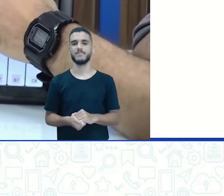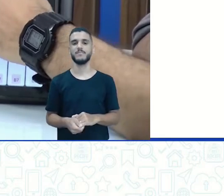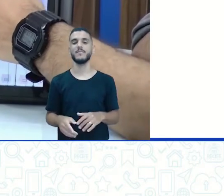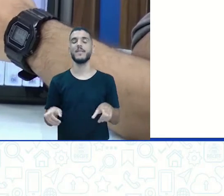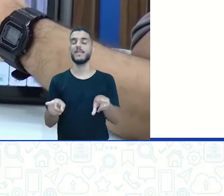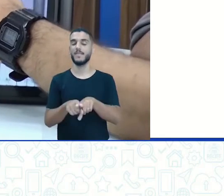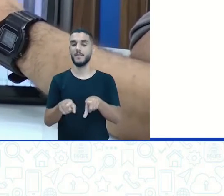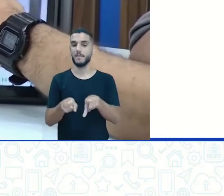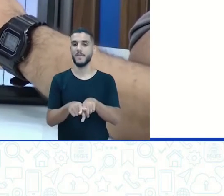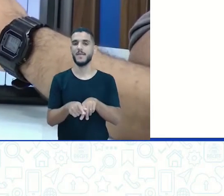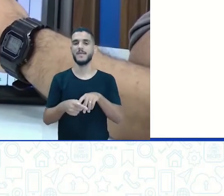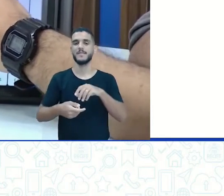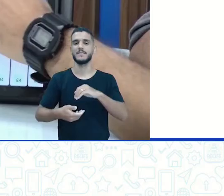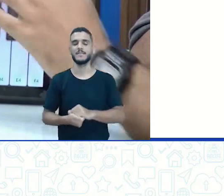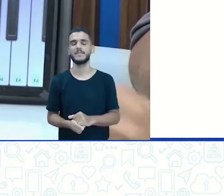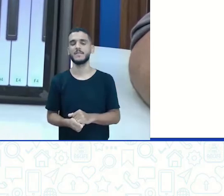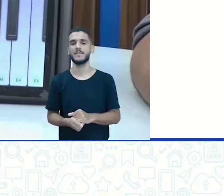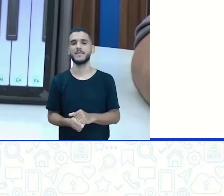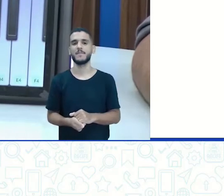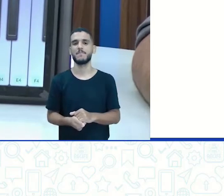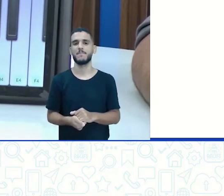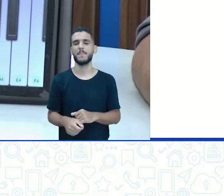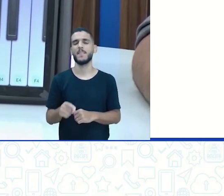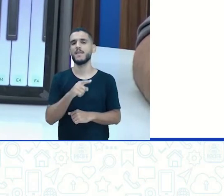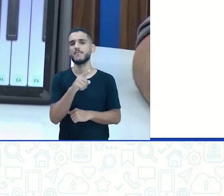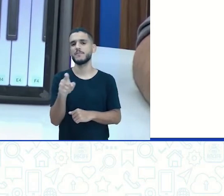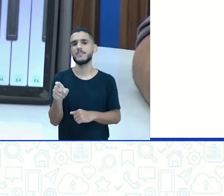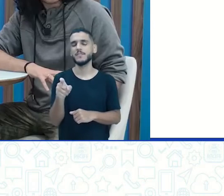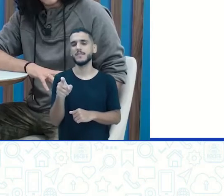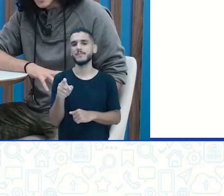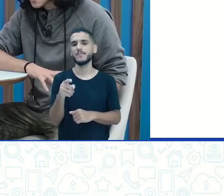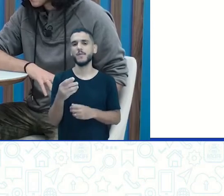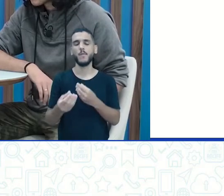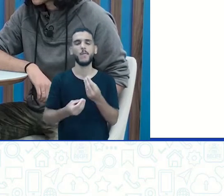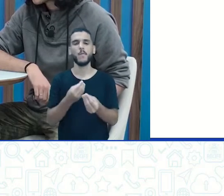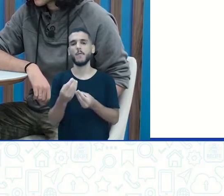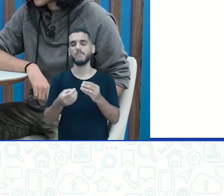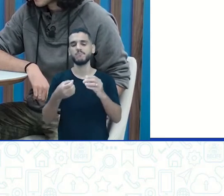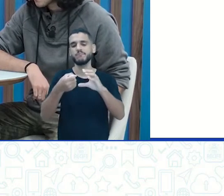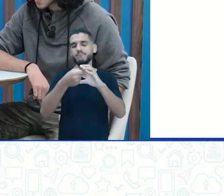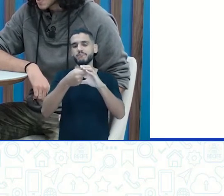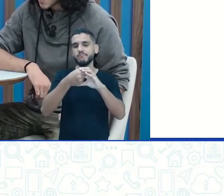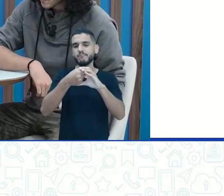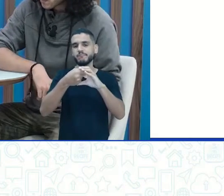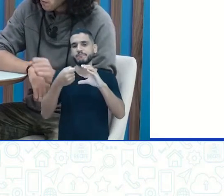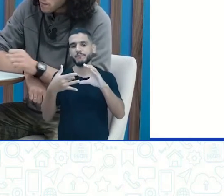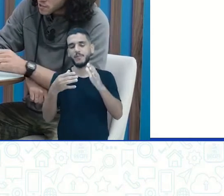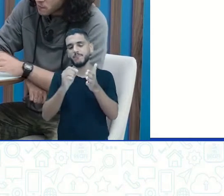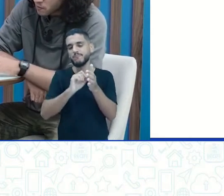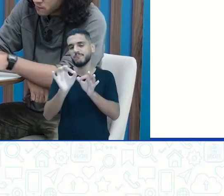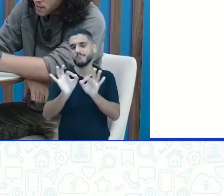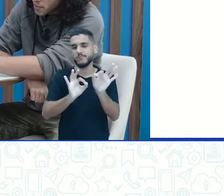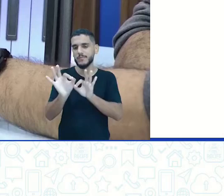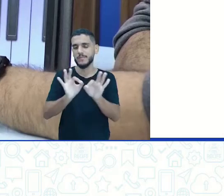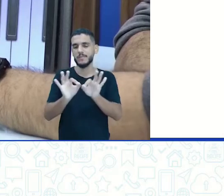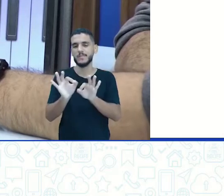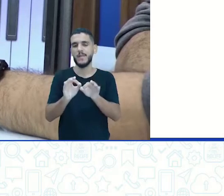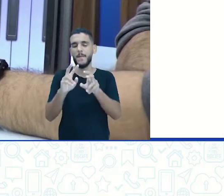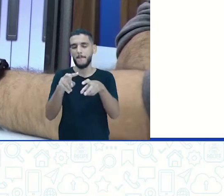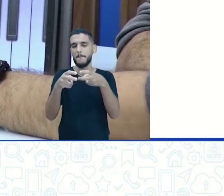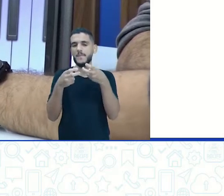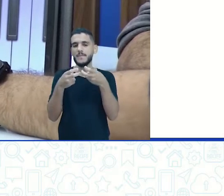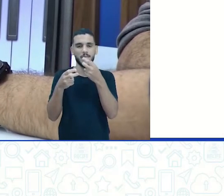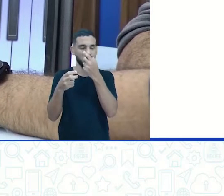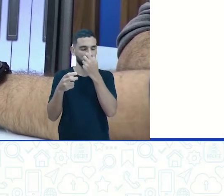Além disso, eu queria que vocês fizessem uma pequena configuração no tablet de vocês. Como vocês podem ver aqui no meu,